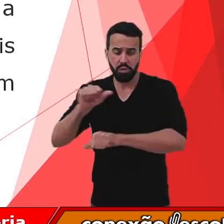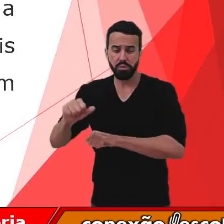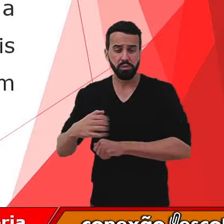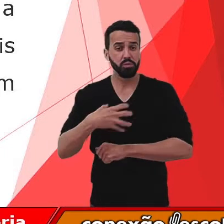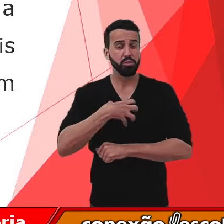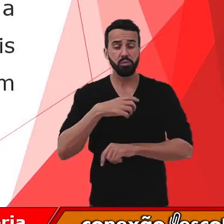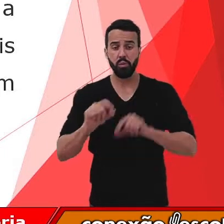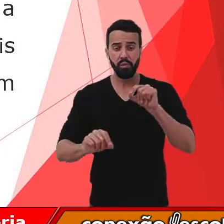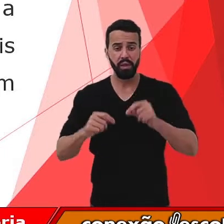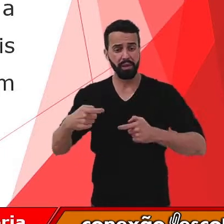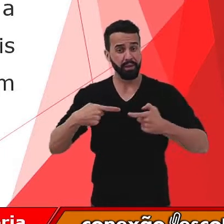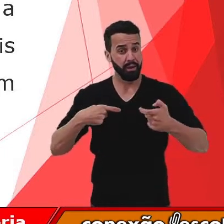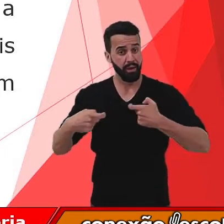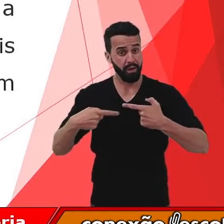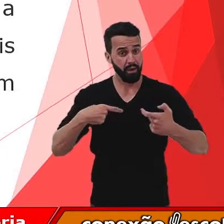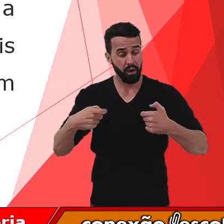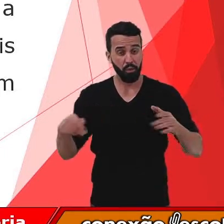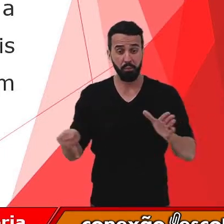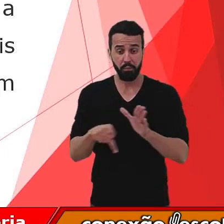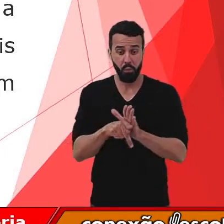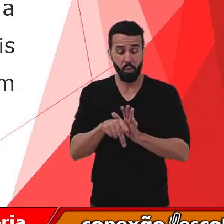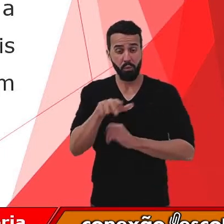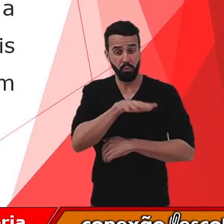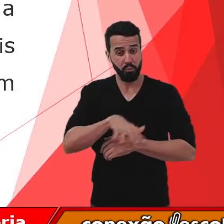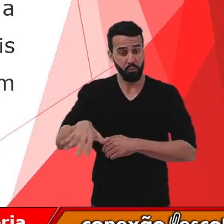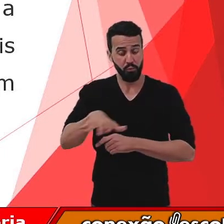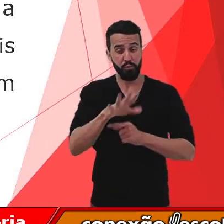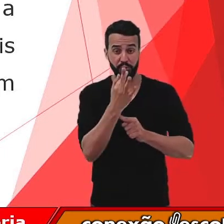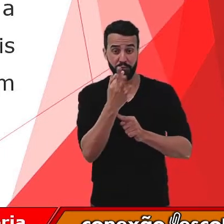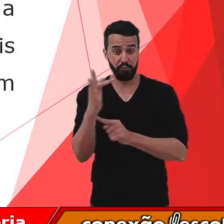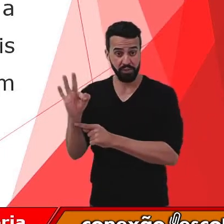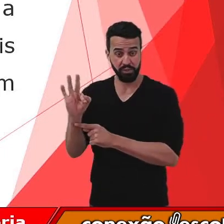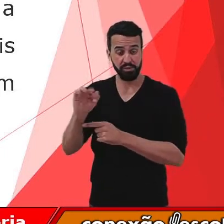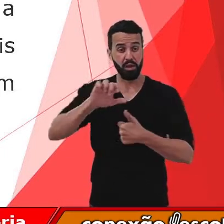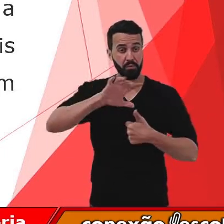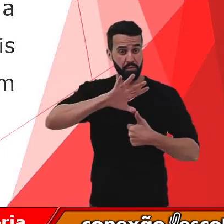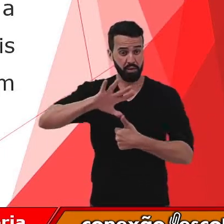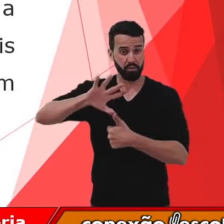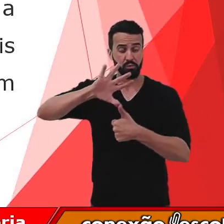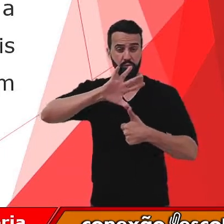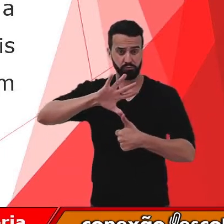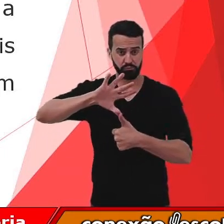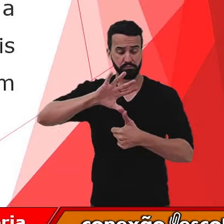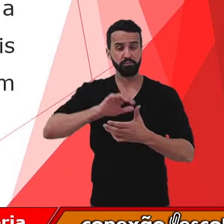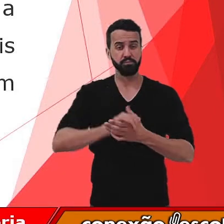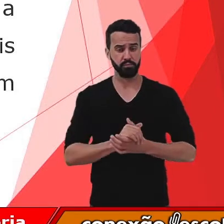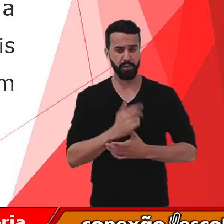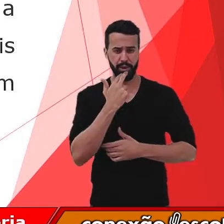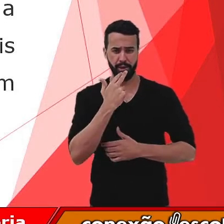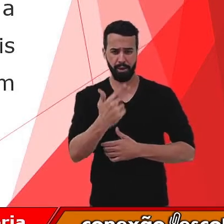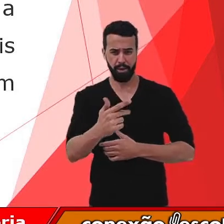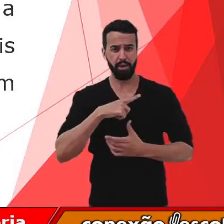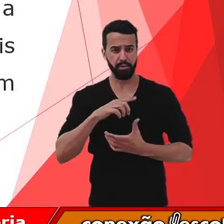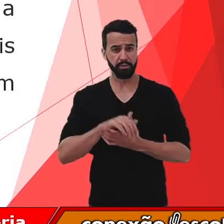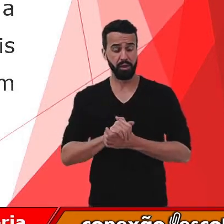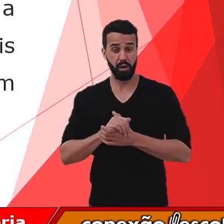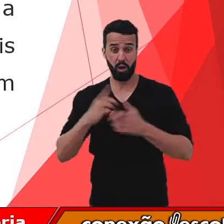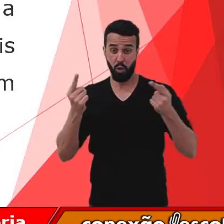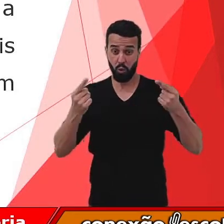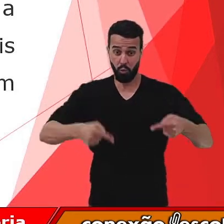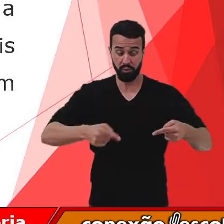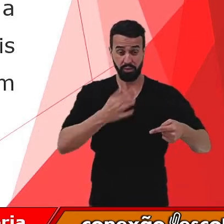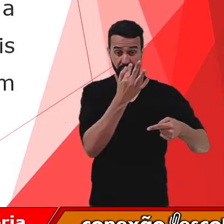foi a guerra empreendida contra os franceses na América do Norte. A Inglaterra derrotou a França em